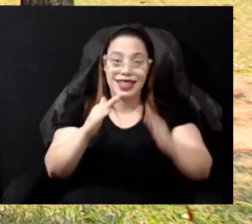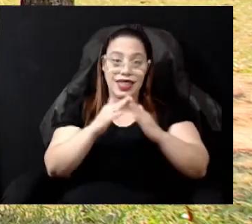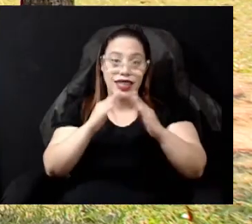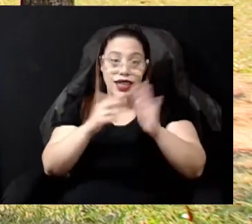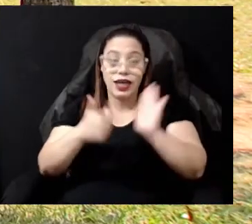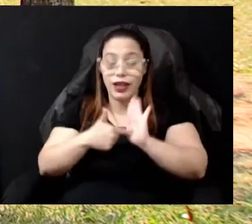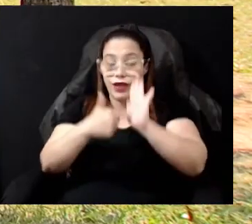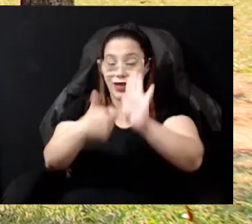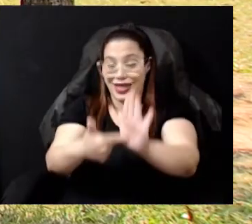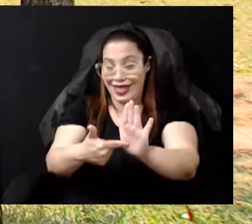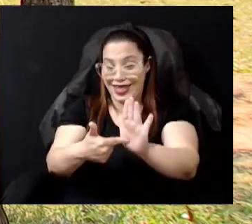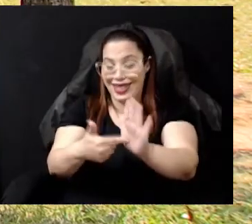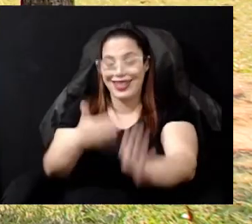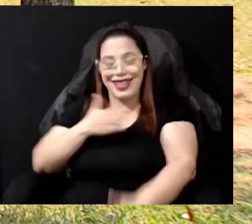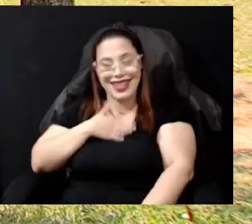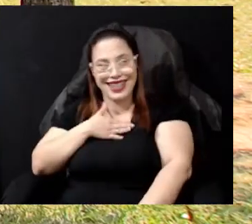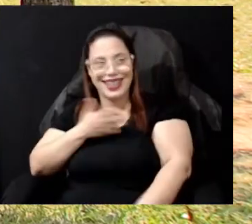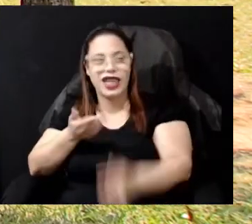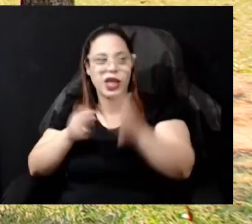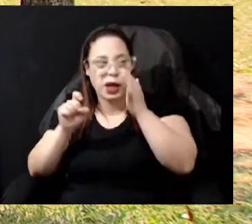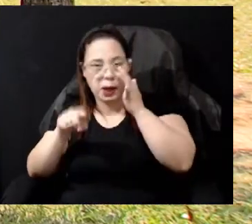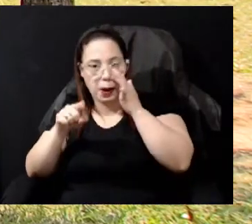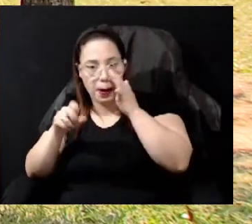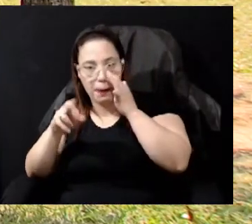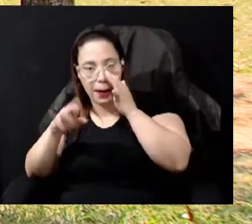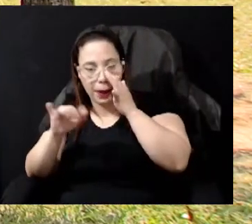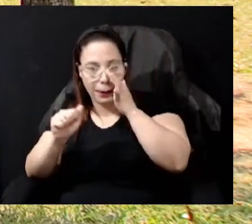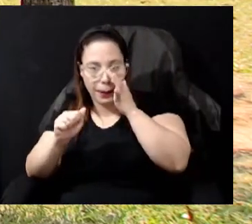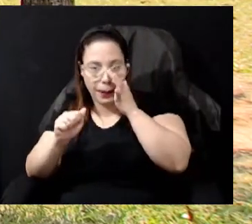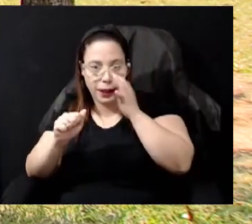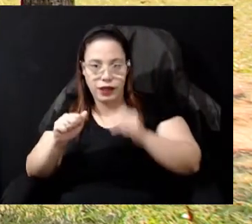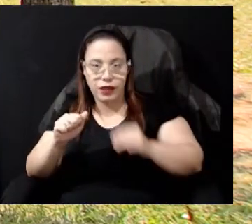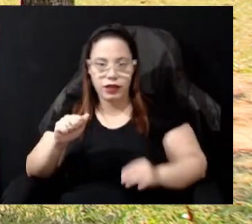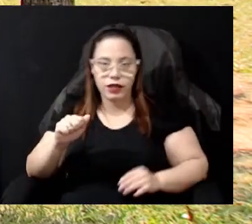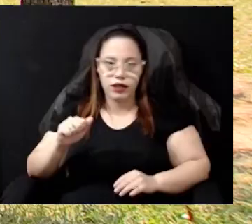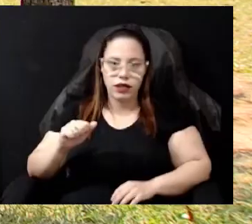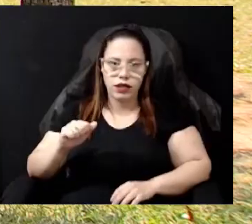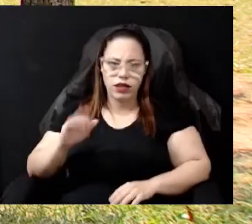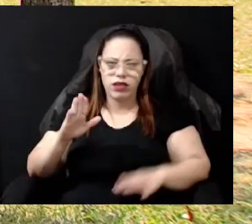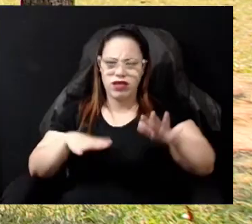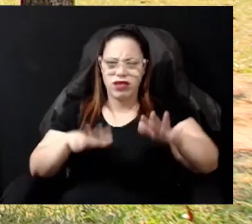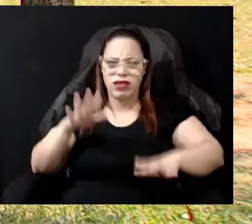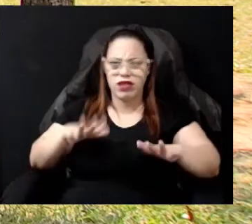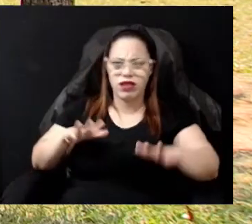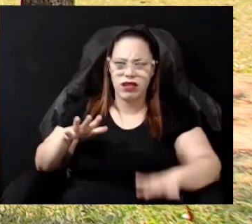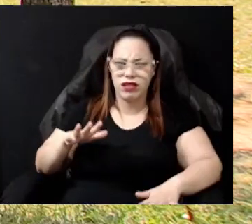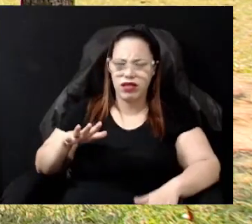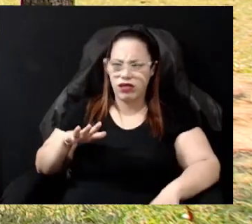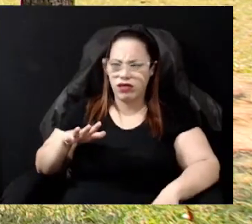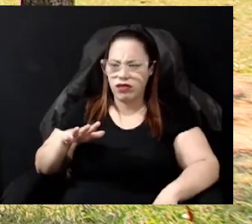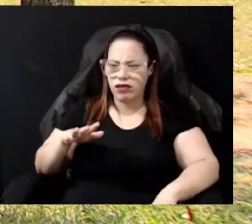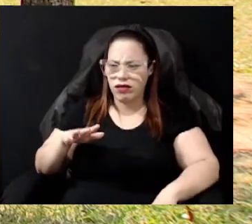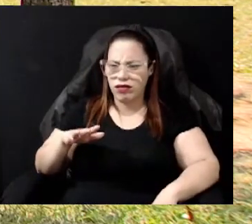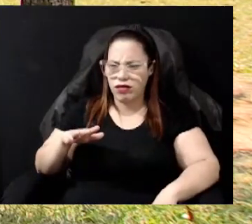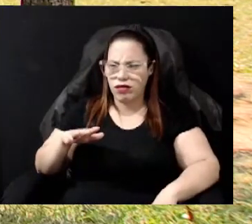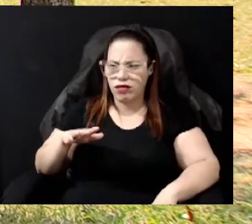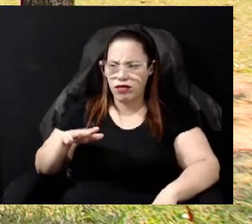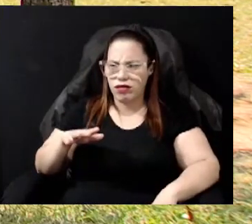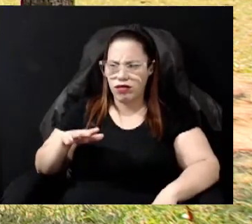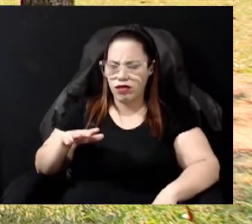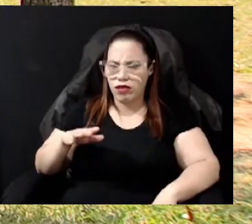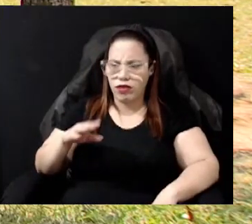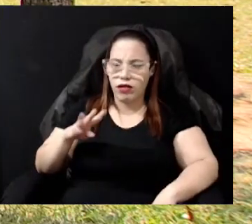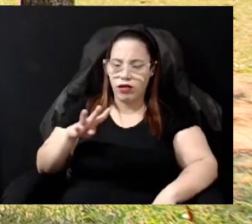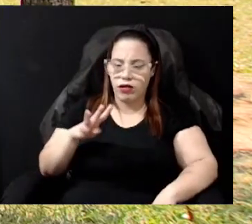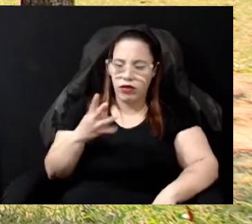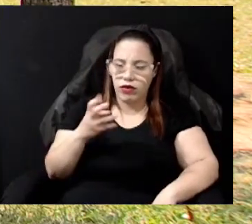gente. Essa daqui é a Pandora, ela mede mais ou menos, na verdade num geral, esses animais medem de 45 a 55